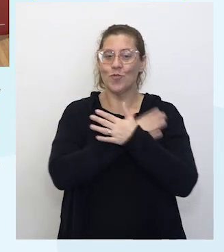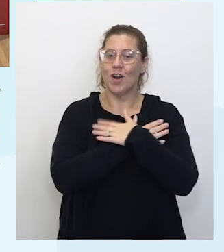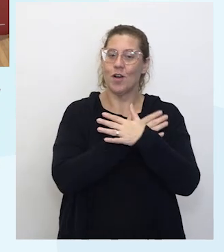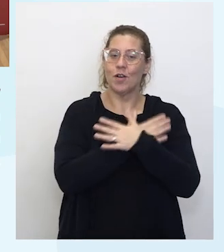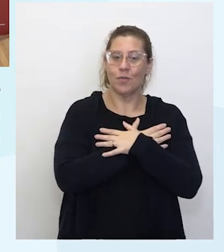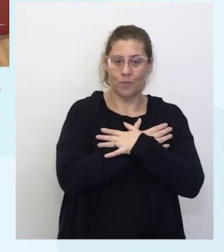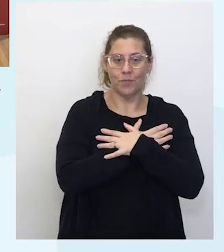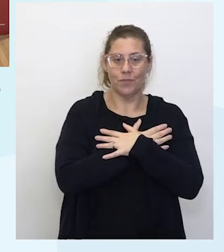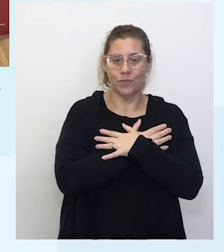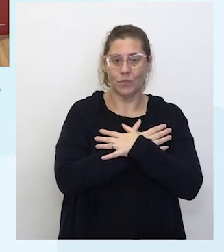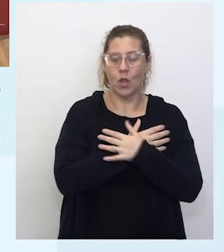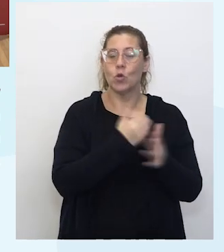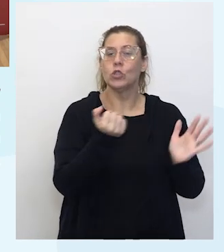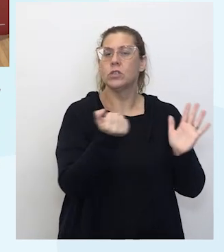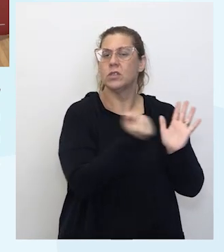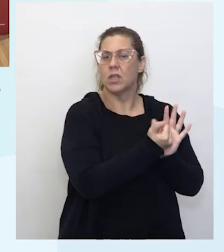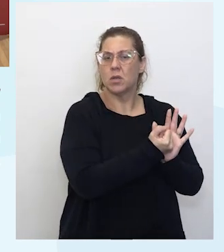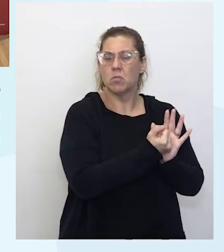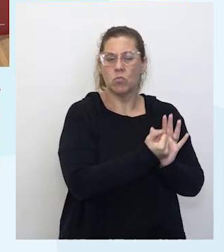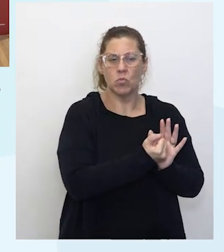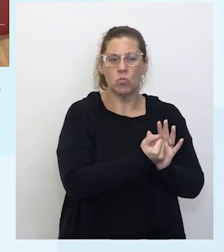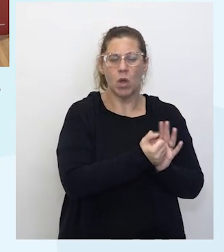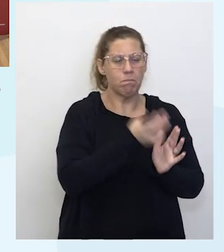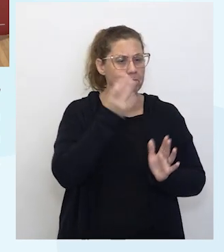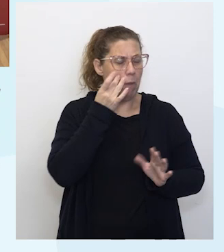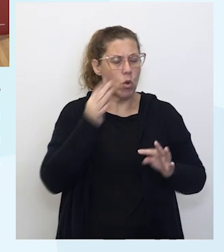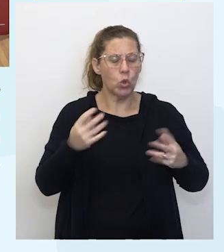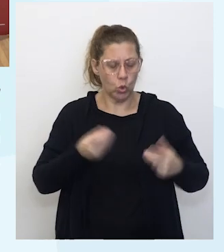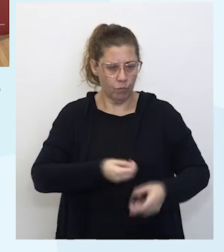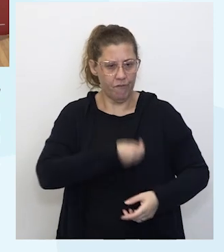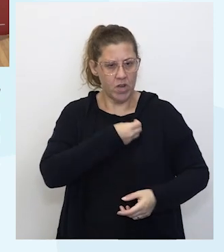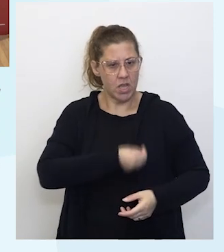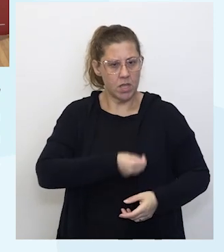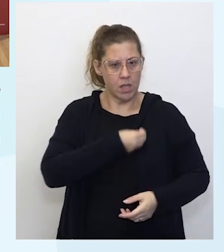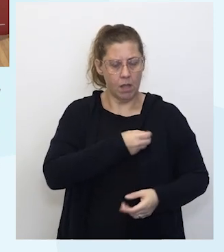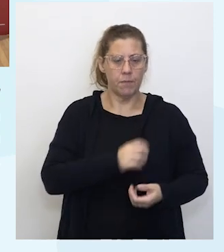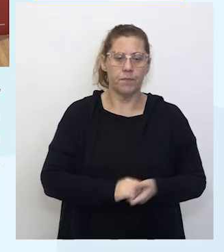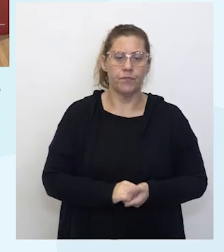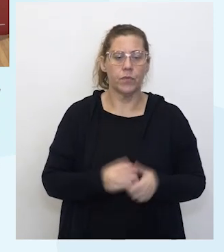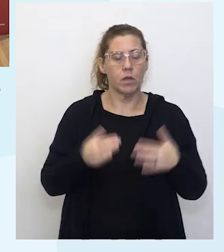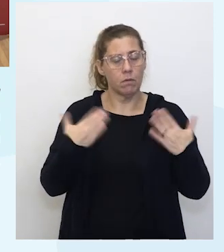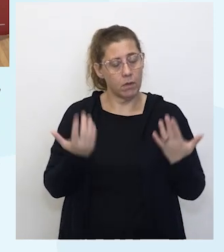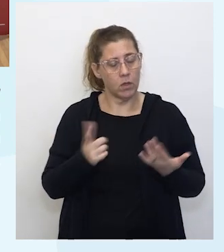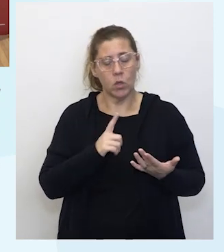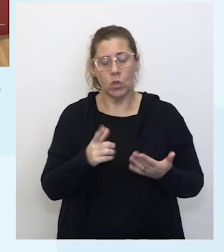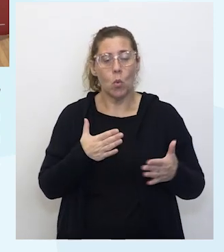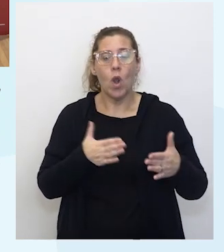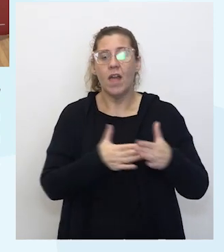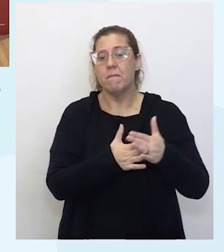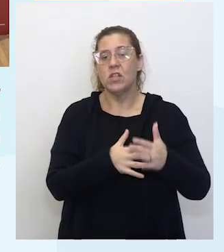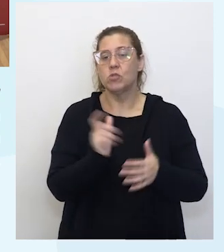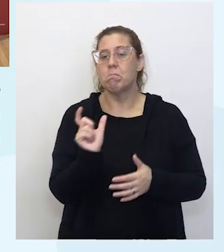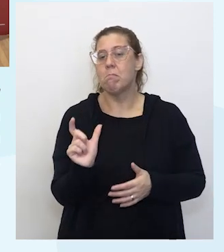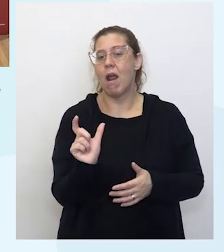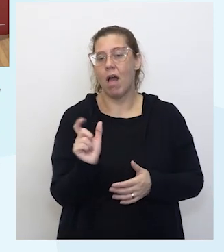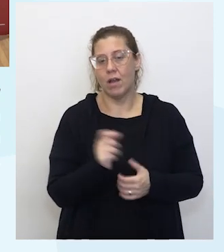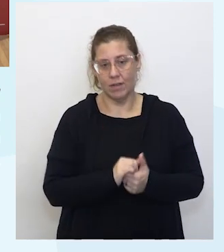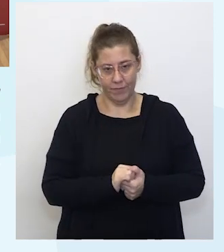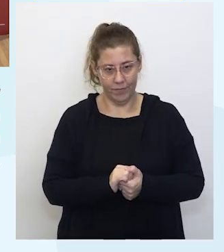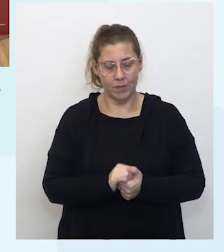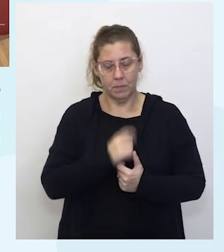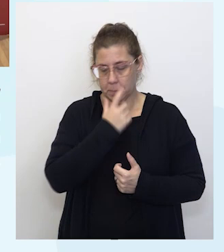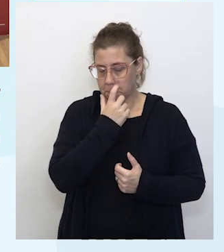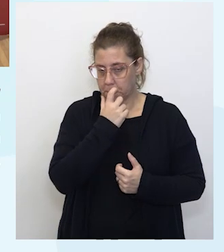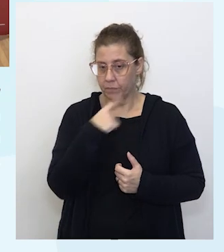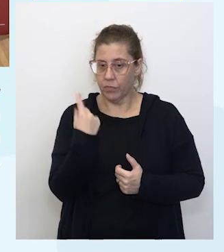O símbolo está presente em todos os momentos da nossa vida, pois ele não se limita à palavra, apesar de gostarmos